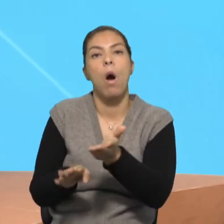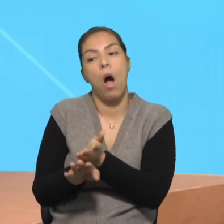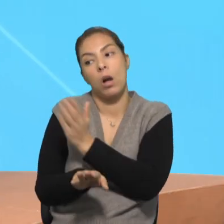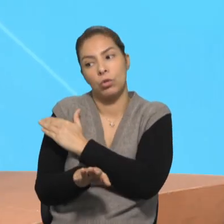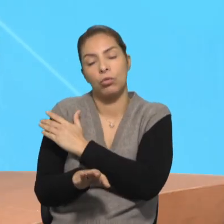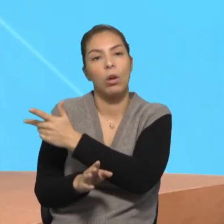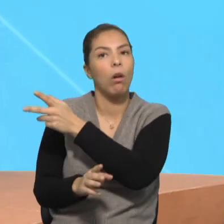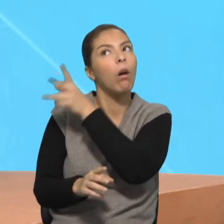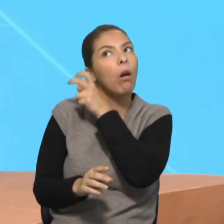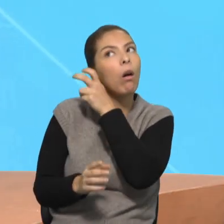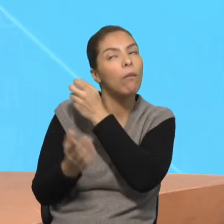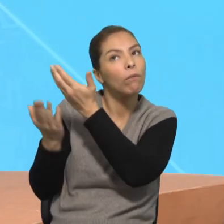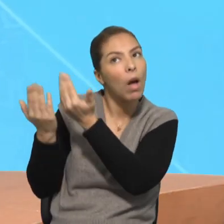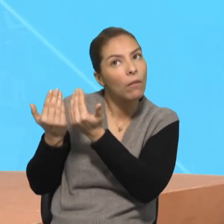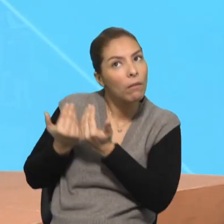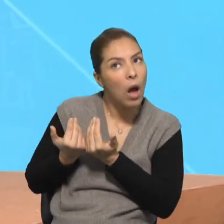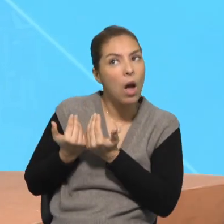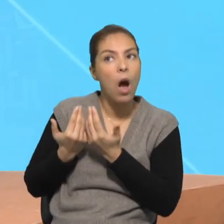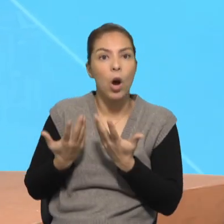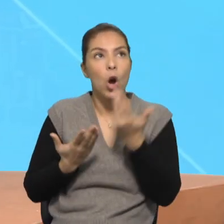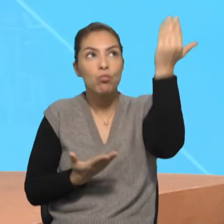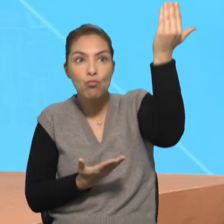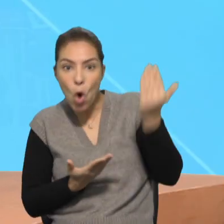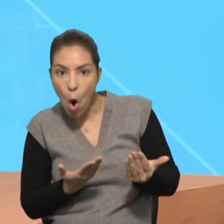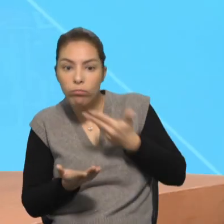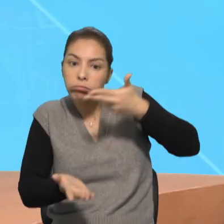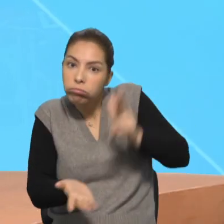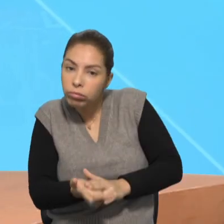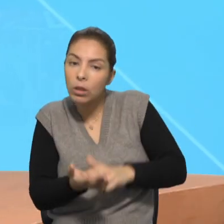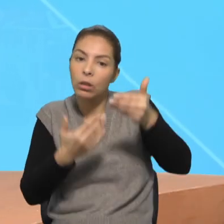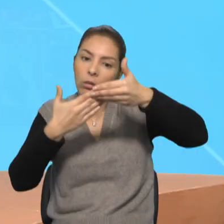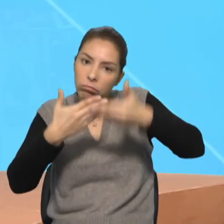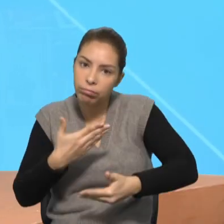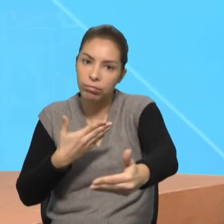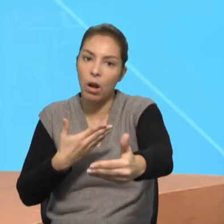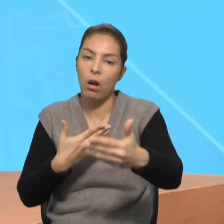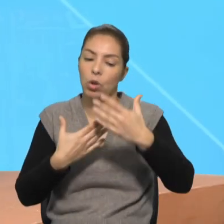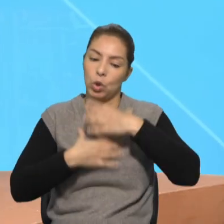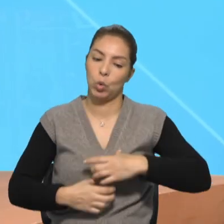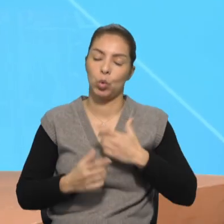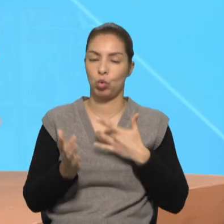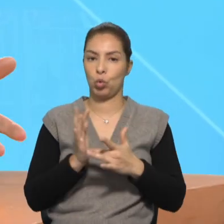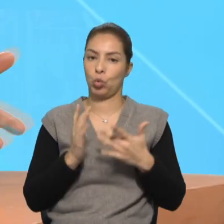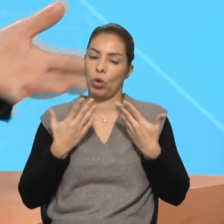recebe e que agora se transmite e de que Jesus assume. Portanto, o sentido de